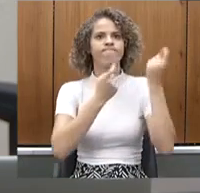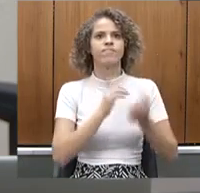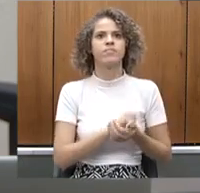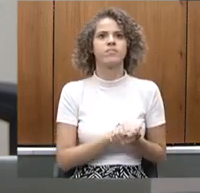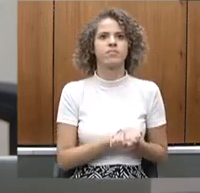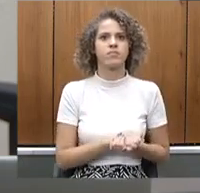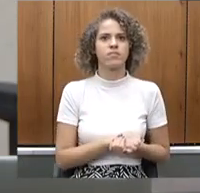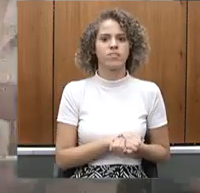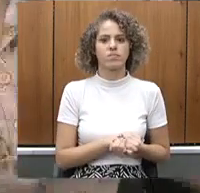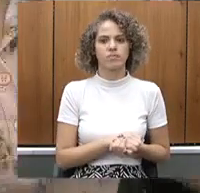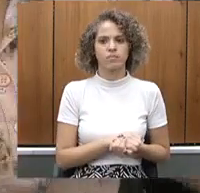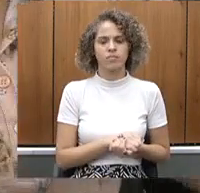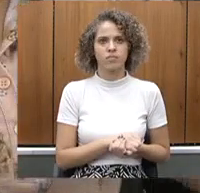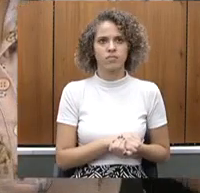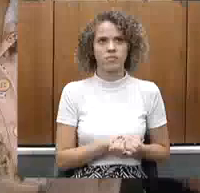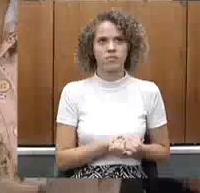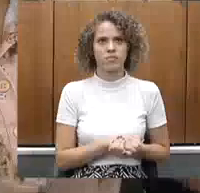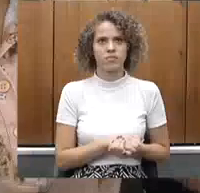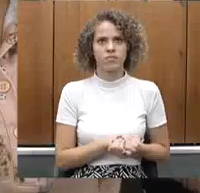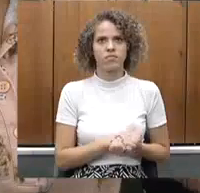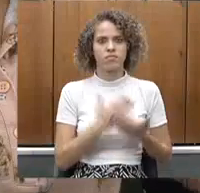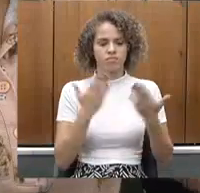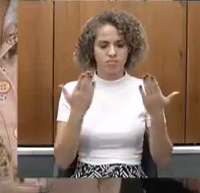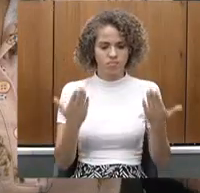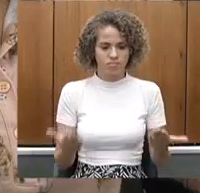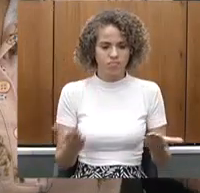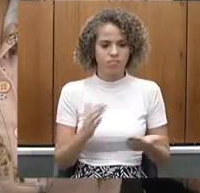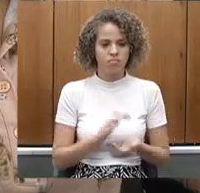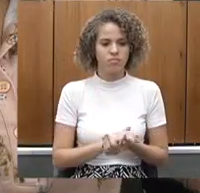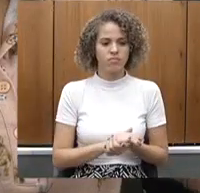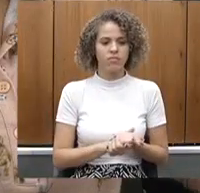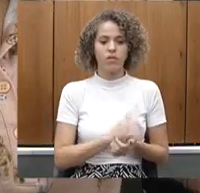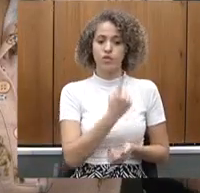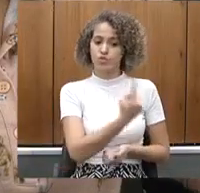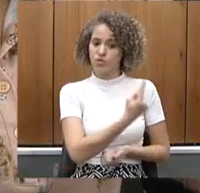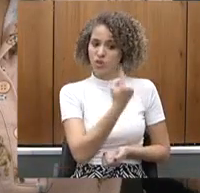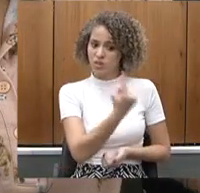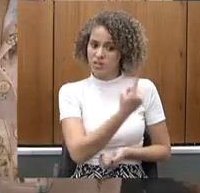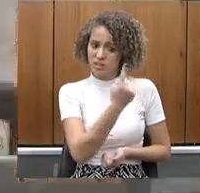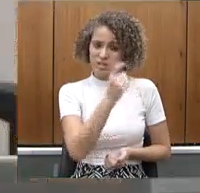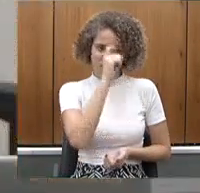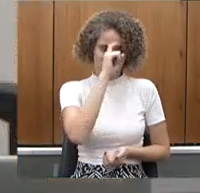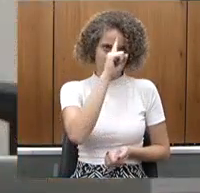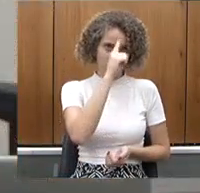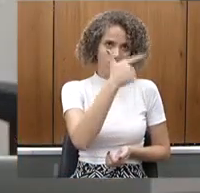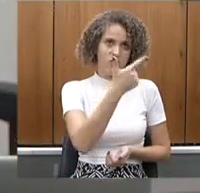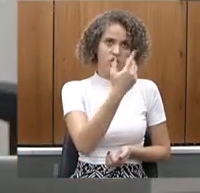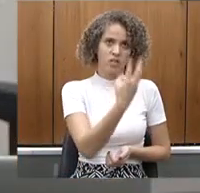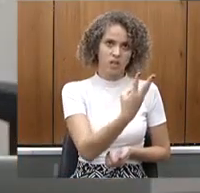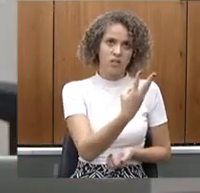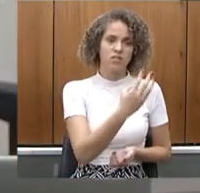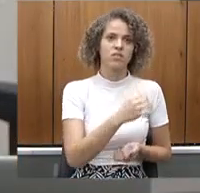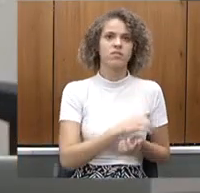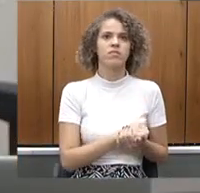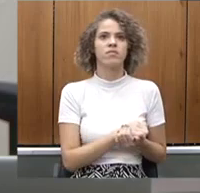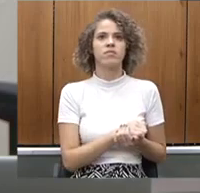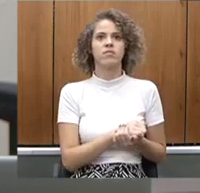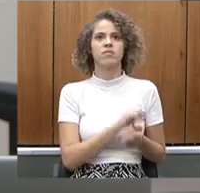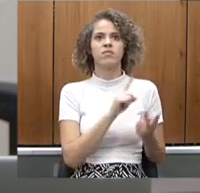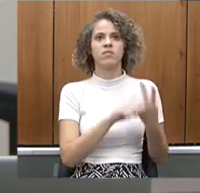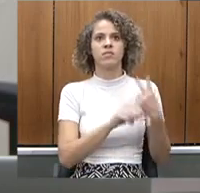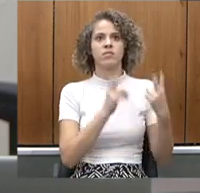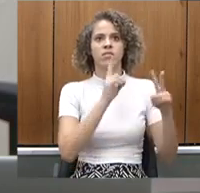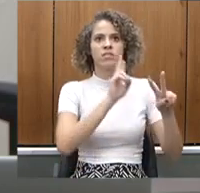então policial militar sozinho no Hospital João 23 um preso